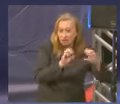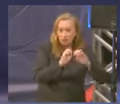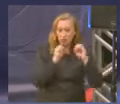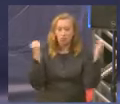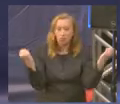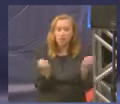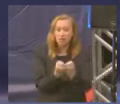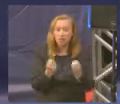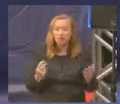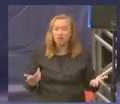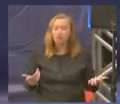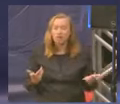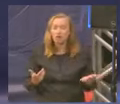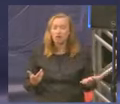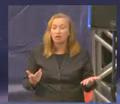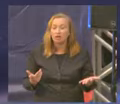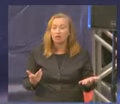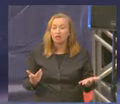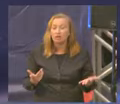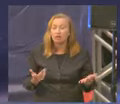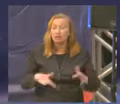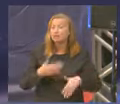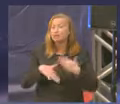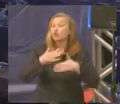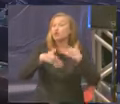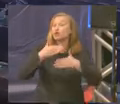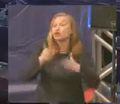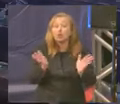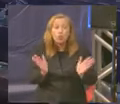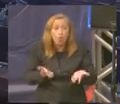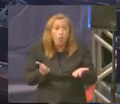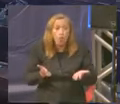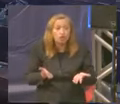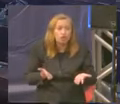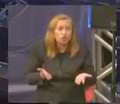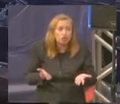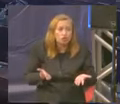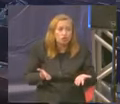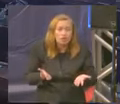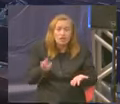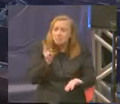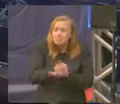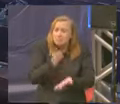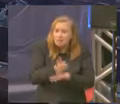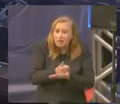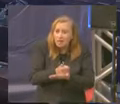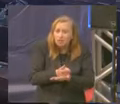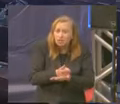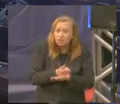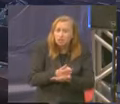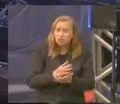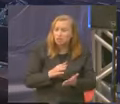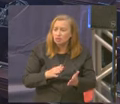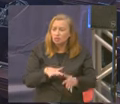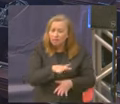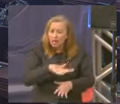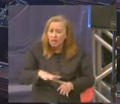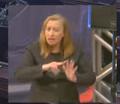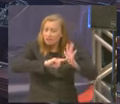elas acabaram se desenvolvendo, e hoje ninguém mais, mesmo no mundo sindical,